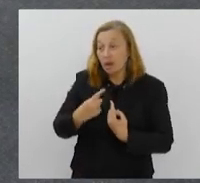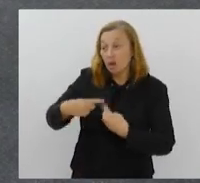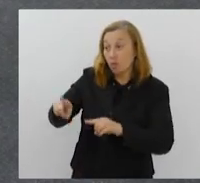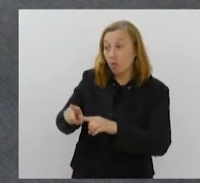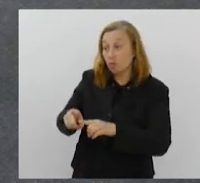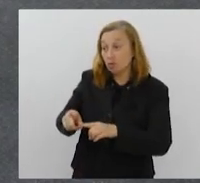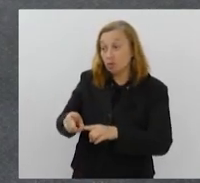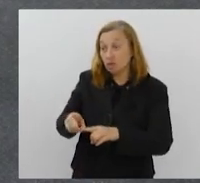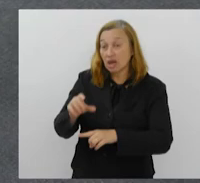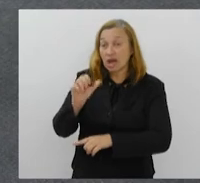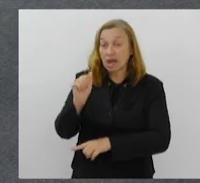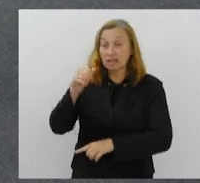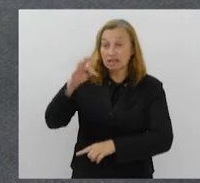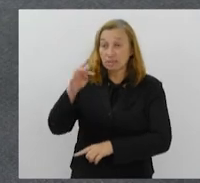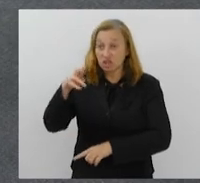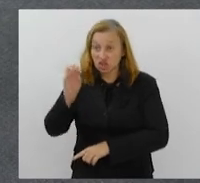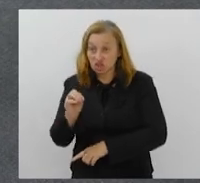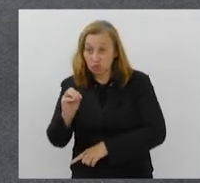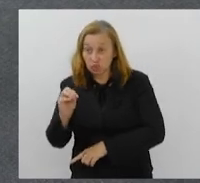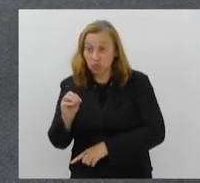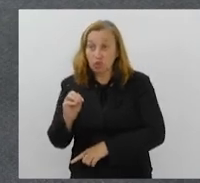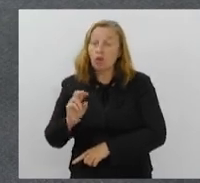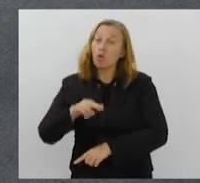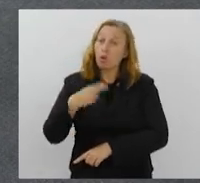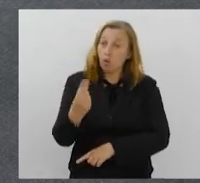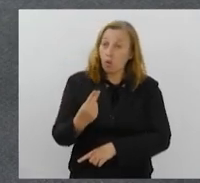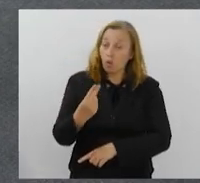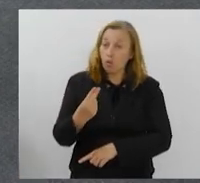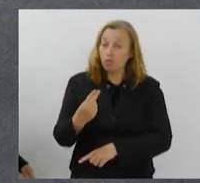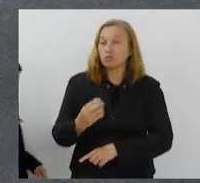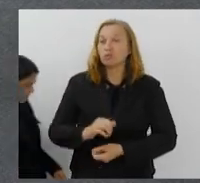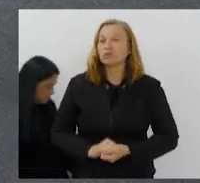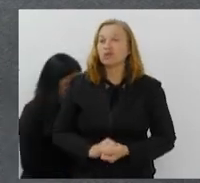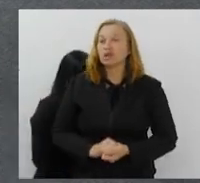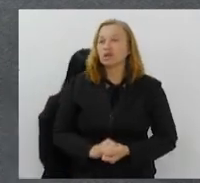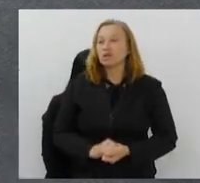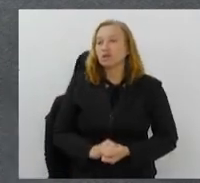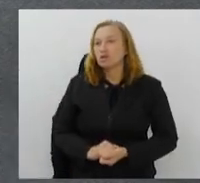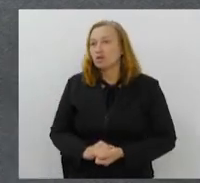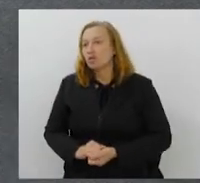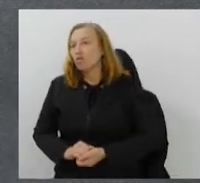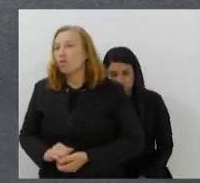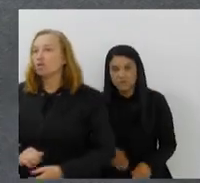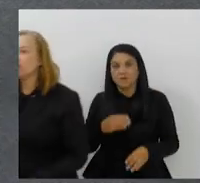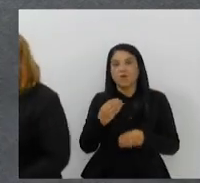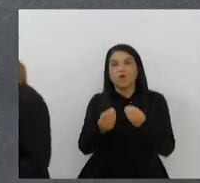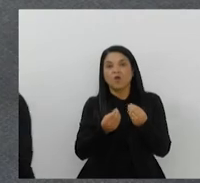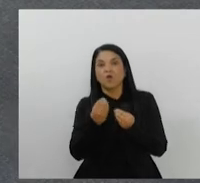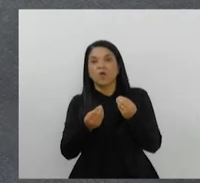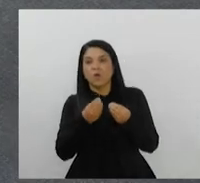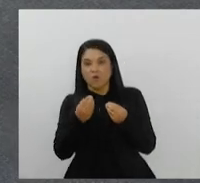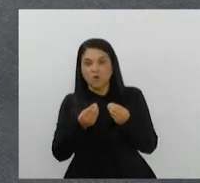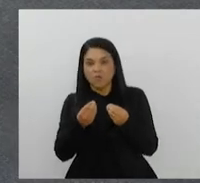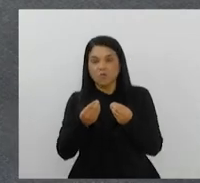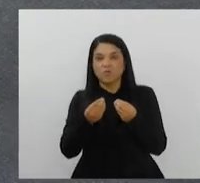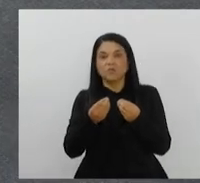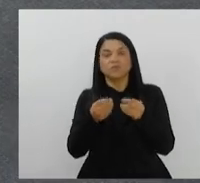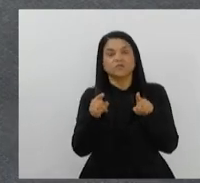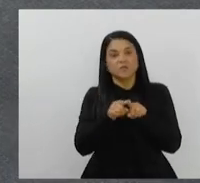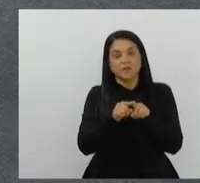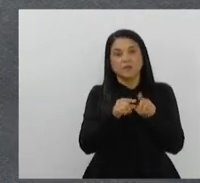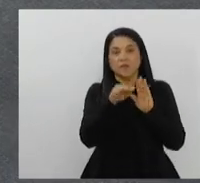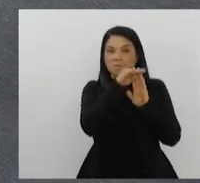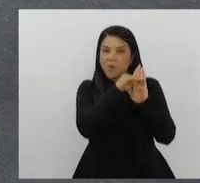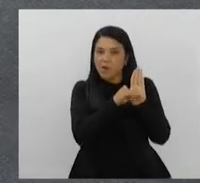o antissemitismo e os atentados, ou um programa de combate ao antissemitismo, assim como há programas de combate ao